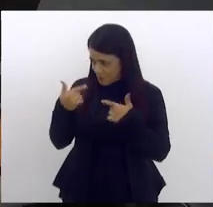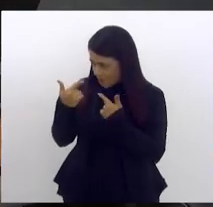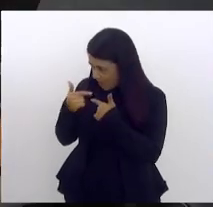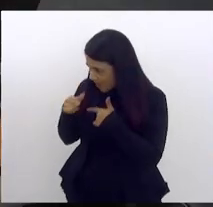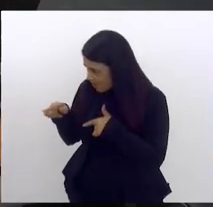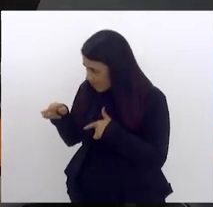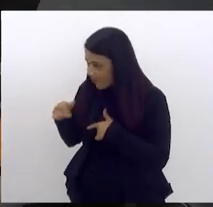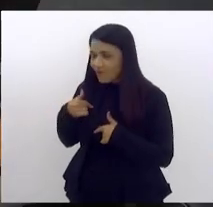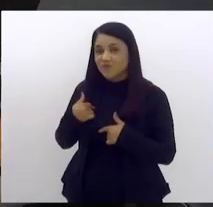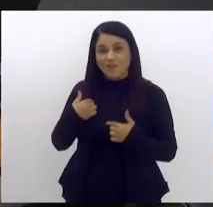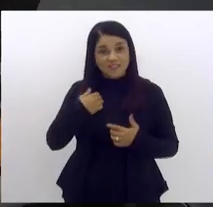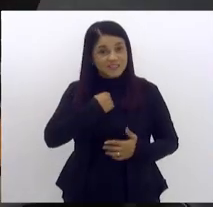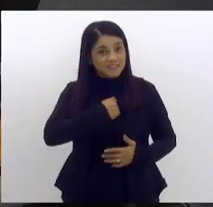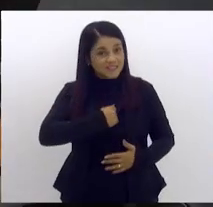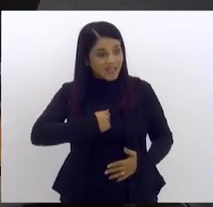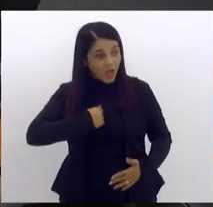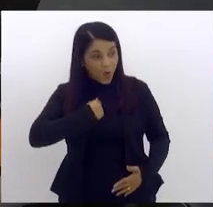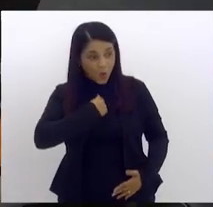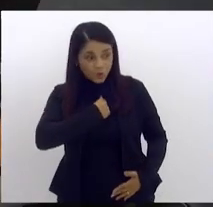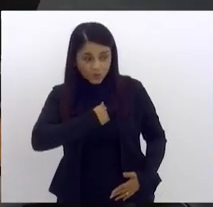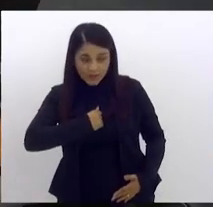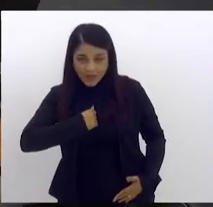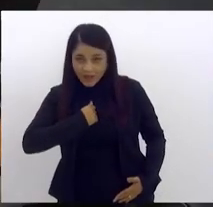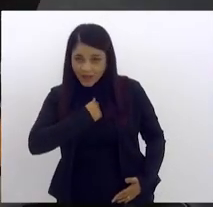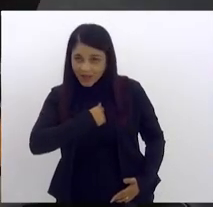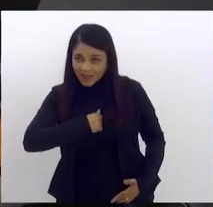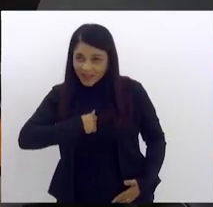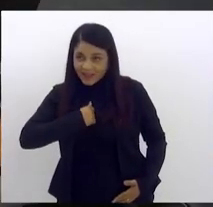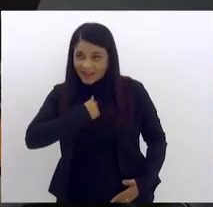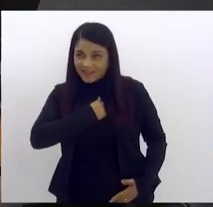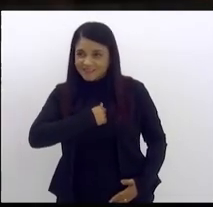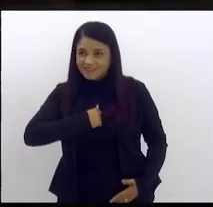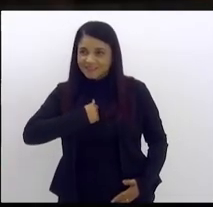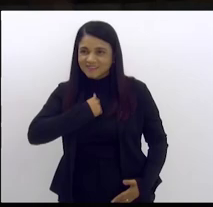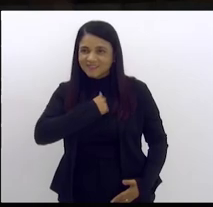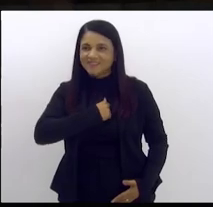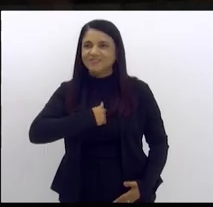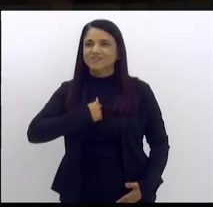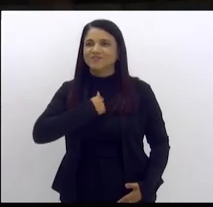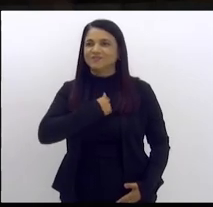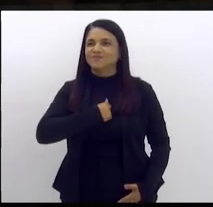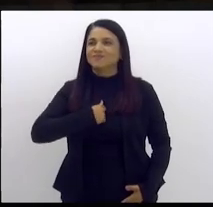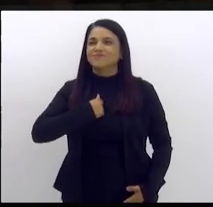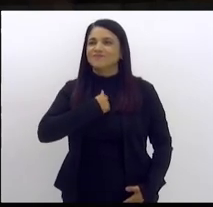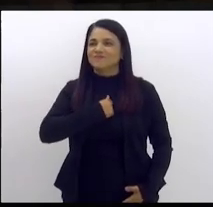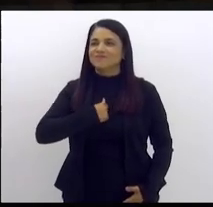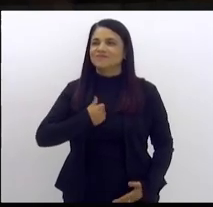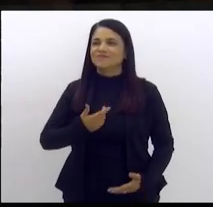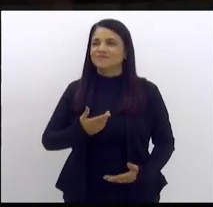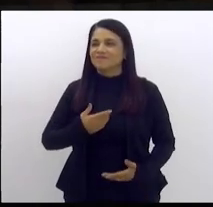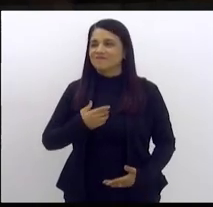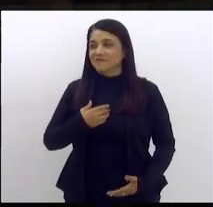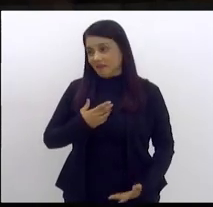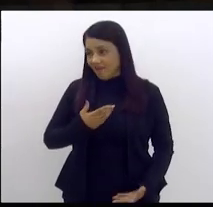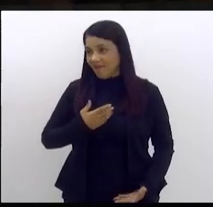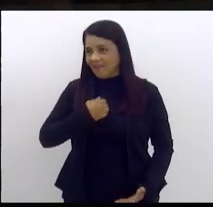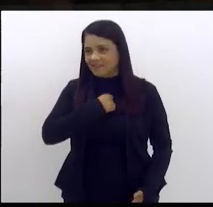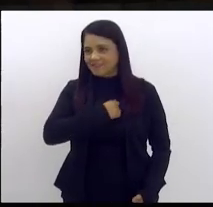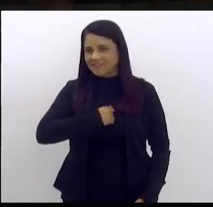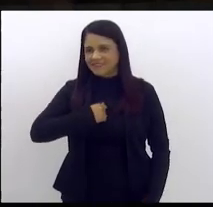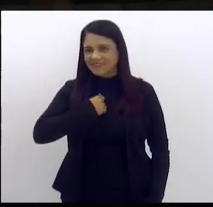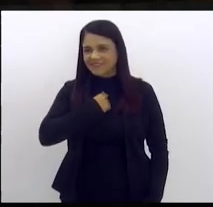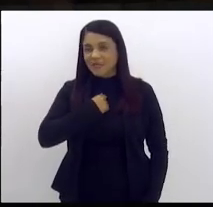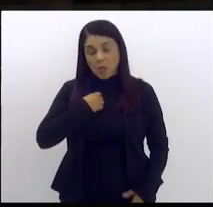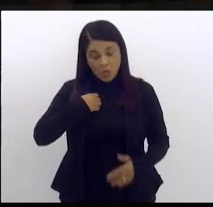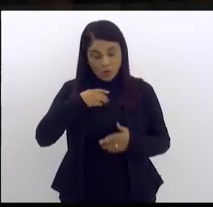saudade não é isso não é que n o saldoso olha eu sou até